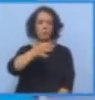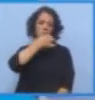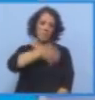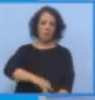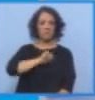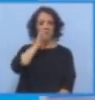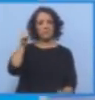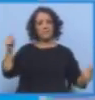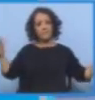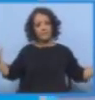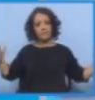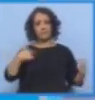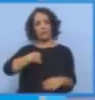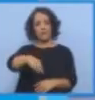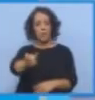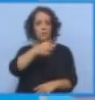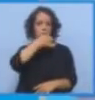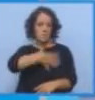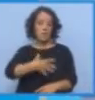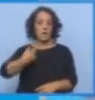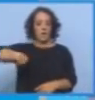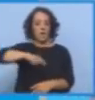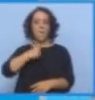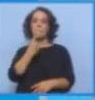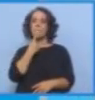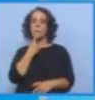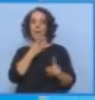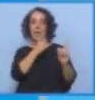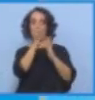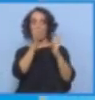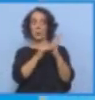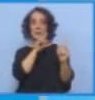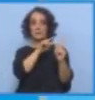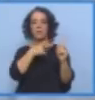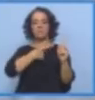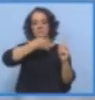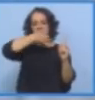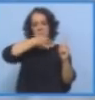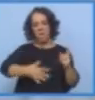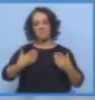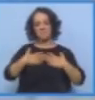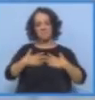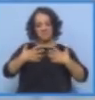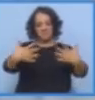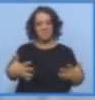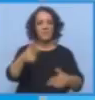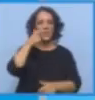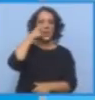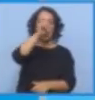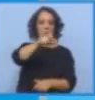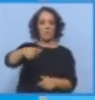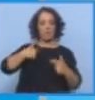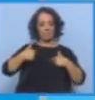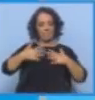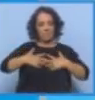dia também nós temos que perceber que o Messias, que Jesus Cristo, é aquele que se entrega à humanidade, que serve a humanidade,